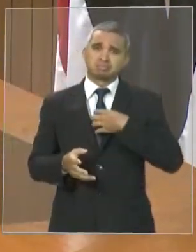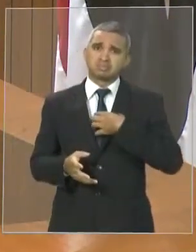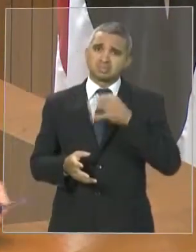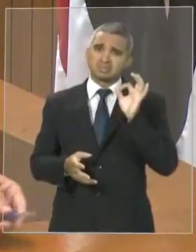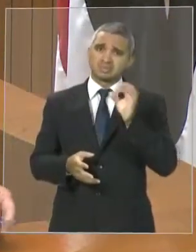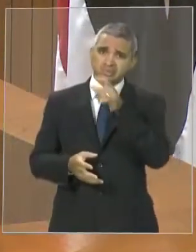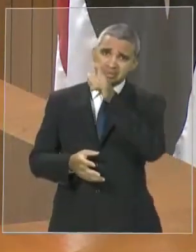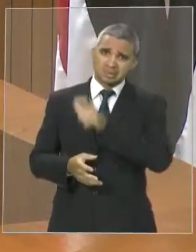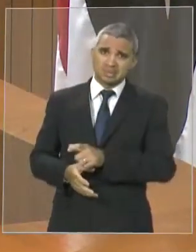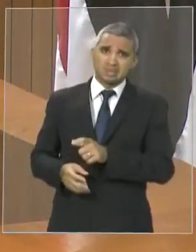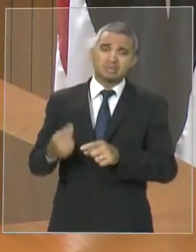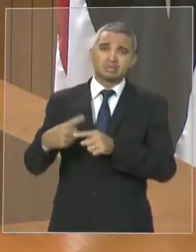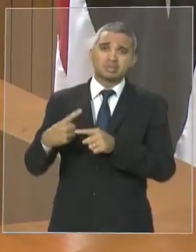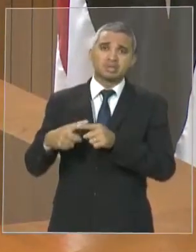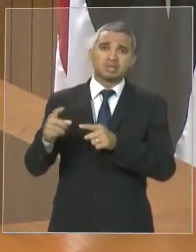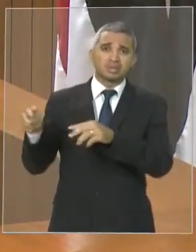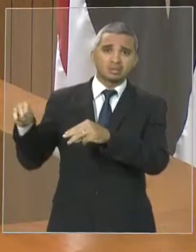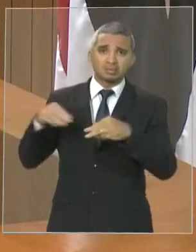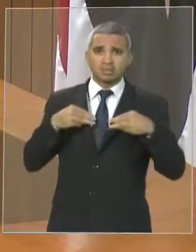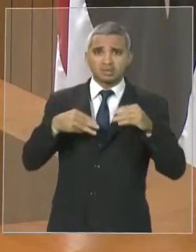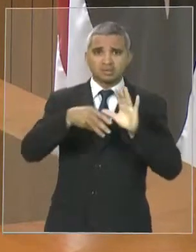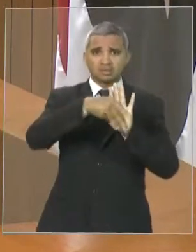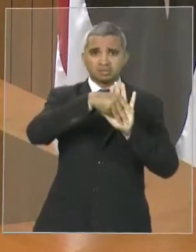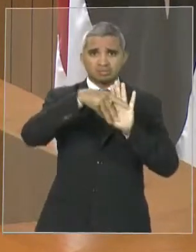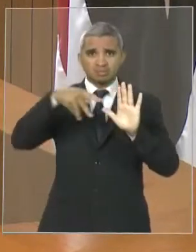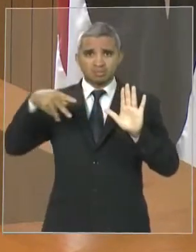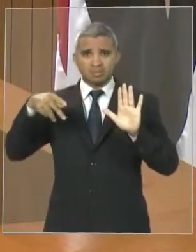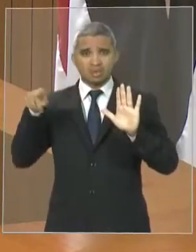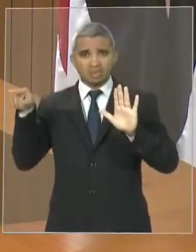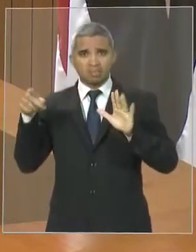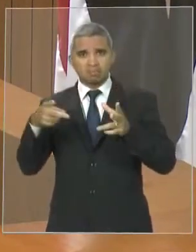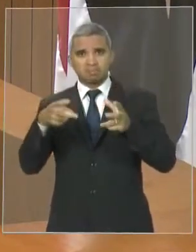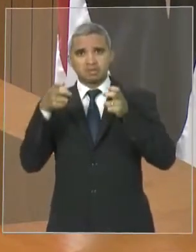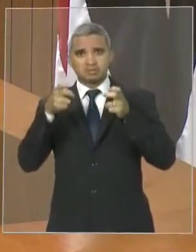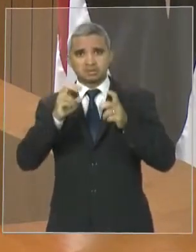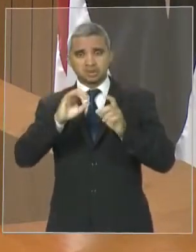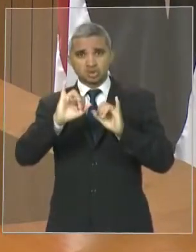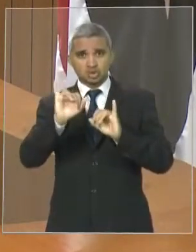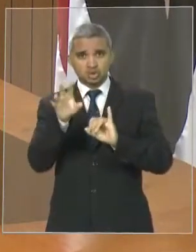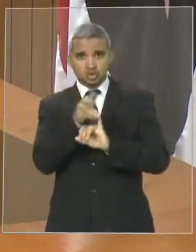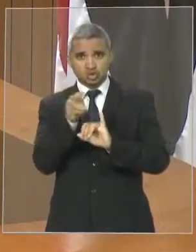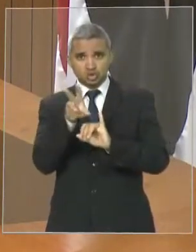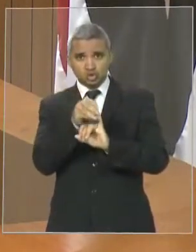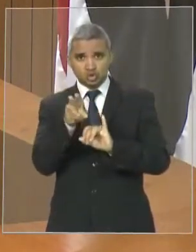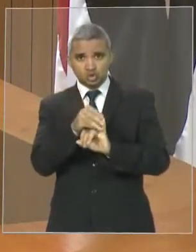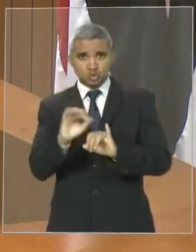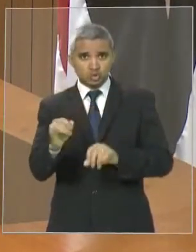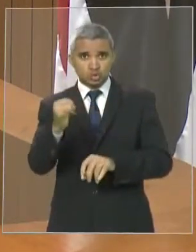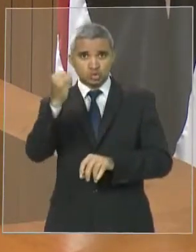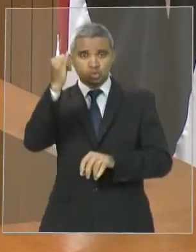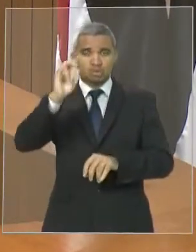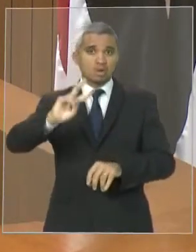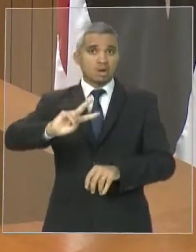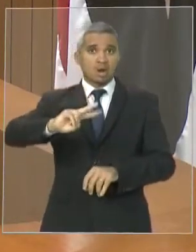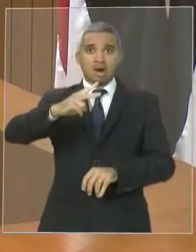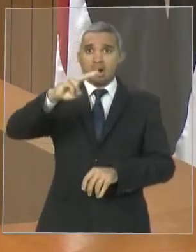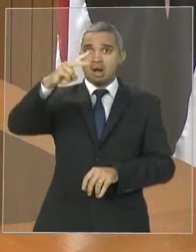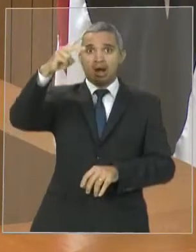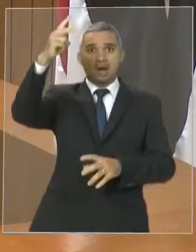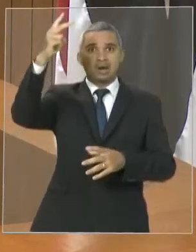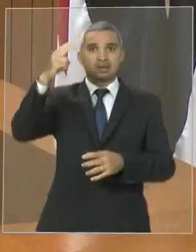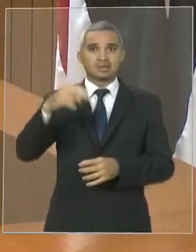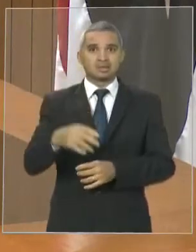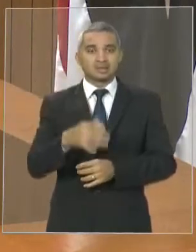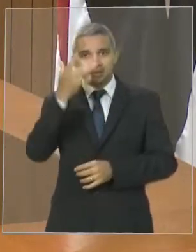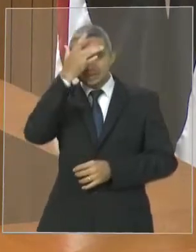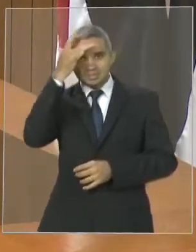momento que ele manda uma medida provisória para cá, reconhecendo que a carga tributária está alta, que o comerciante maranhense não tem condições